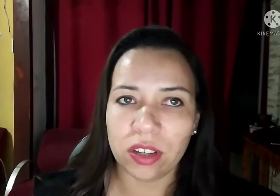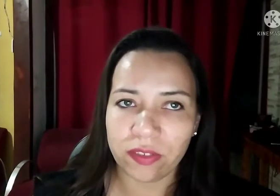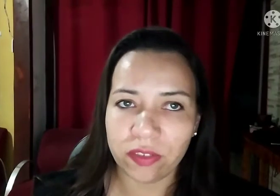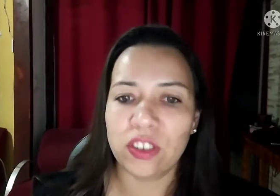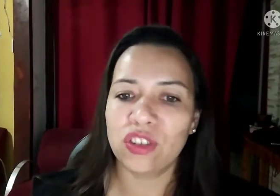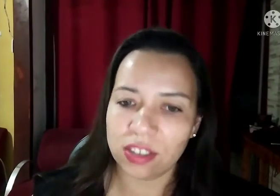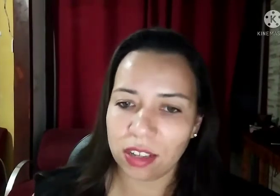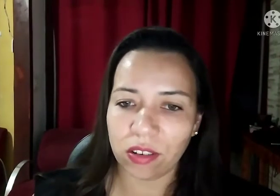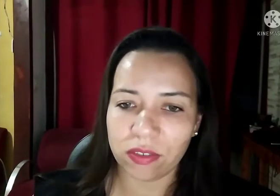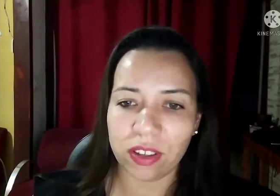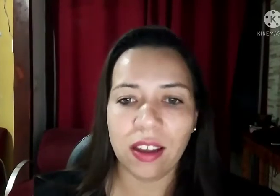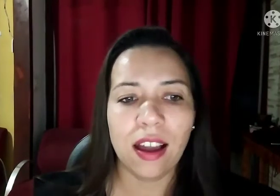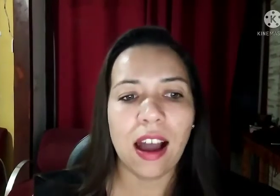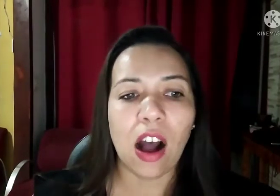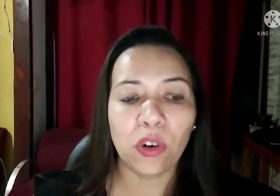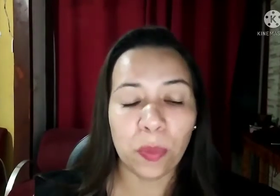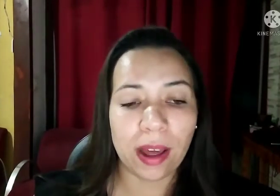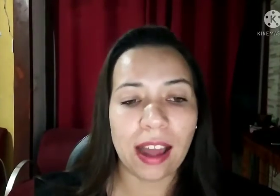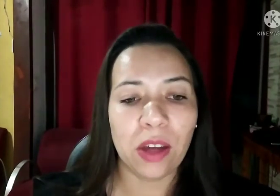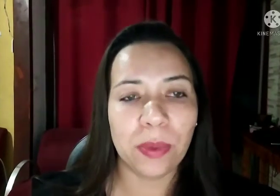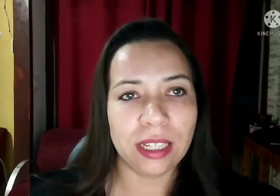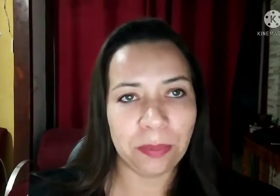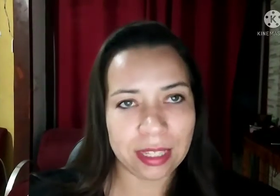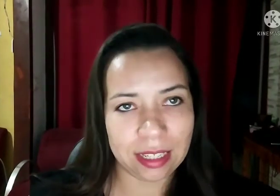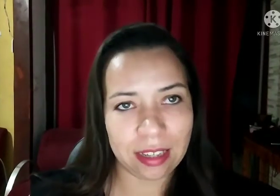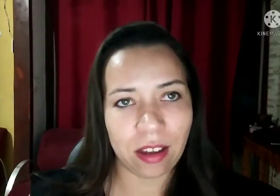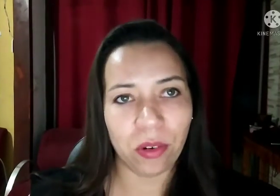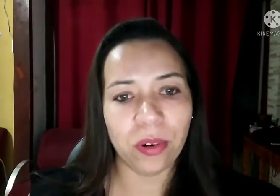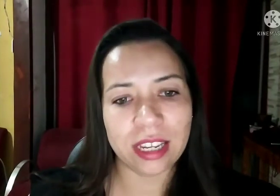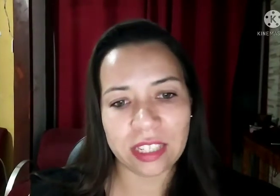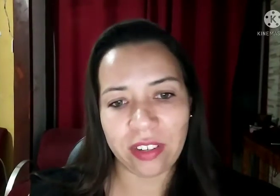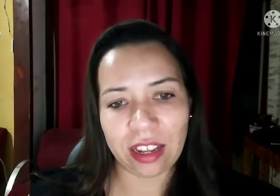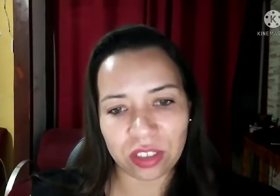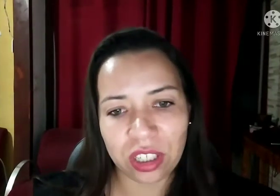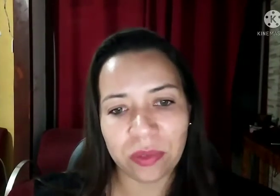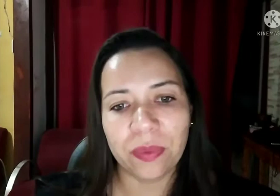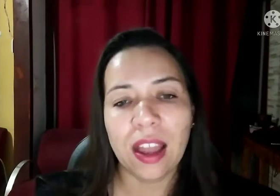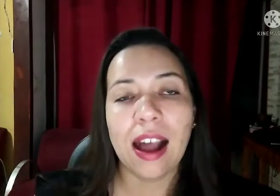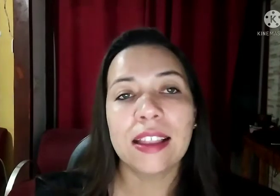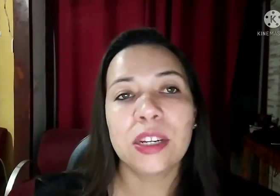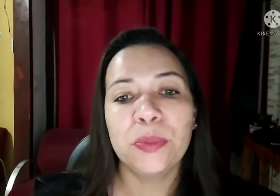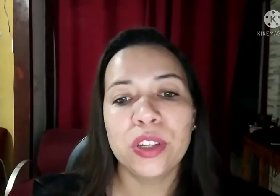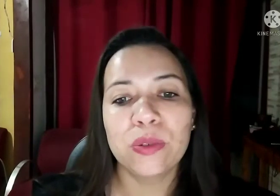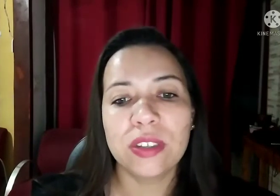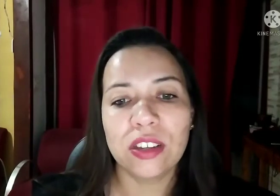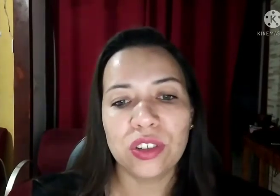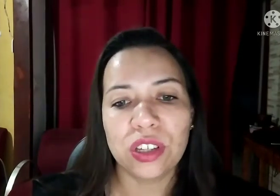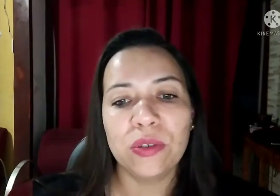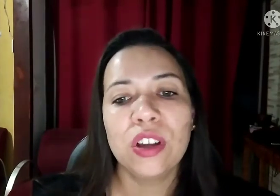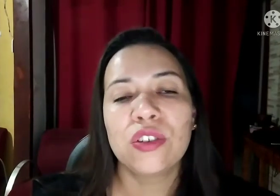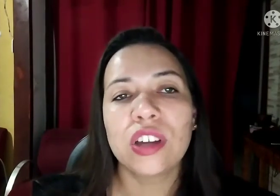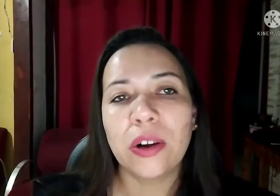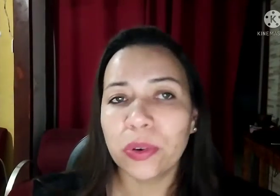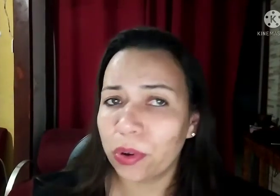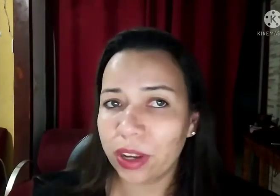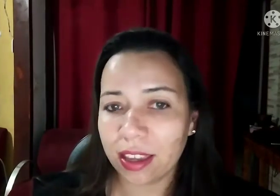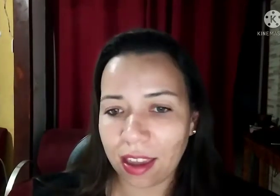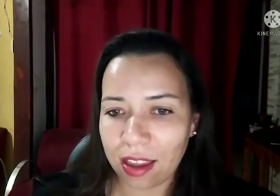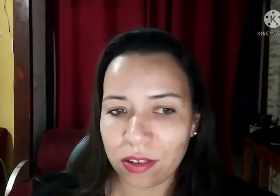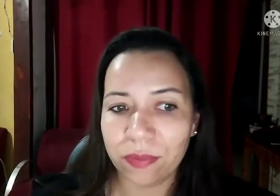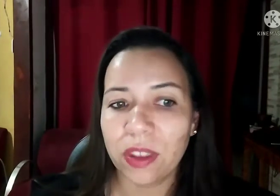contrair Covid-19. Ao compará-la a uma gripezinha ou resfriadinho, atribui-se um sentido de